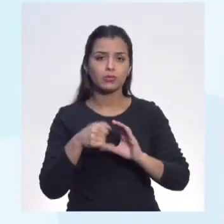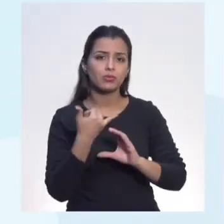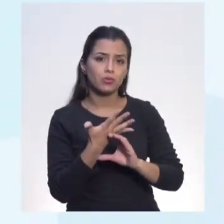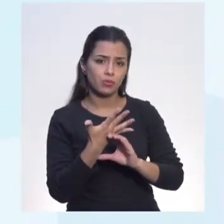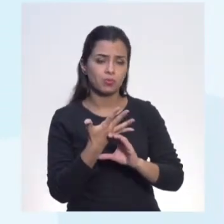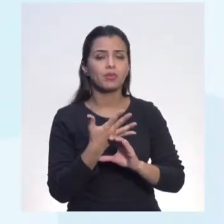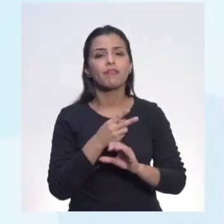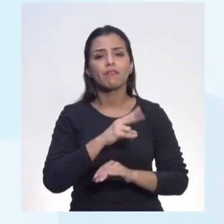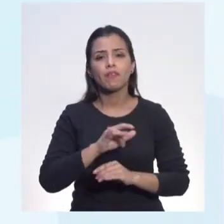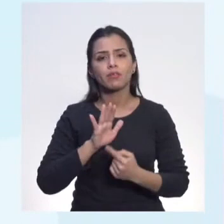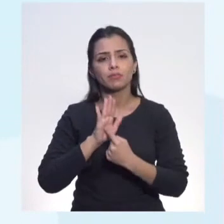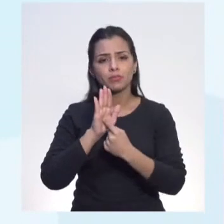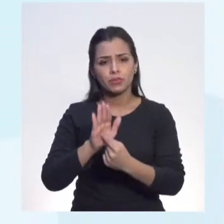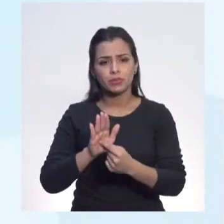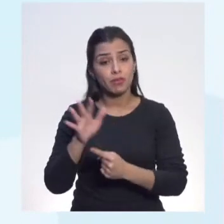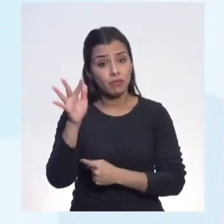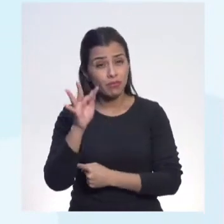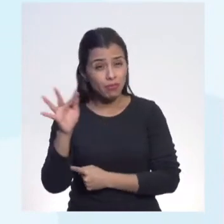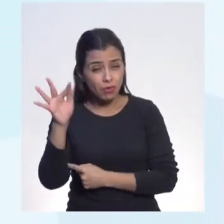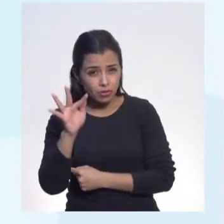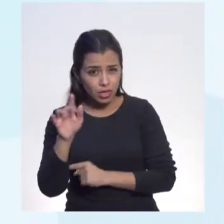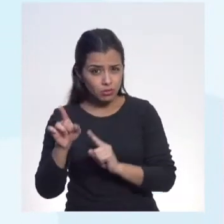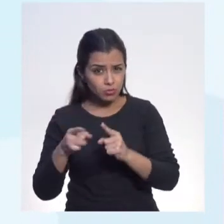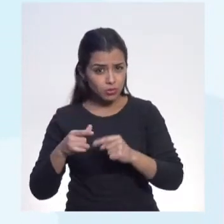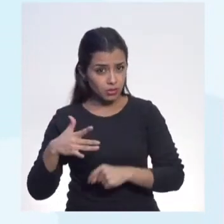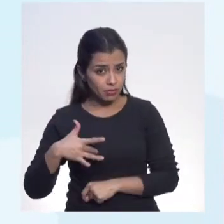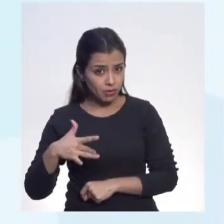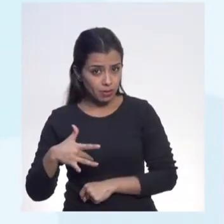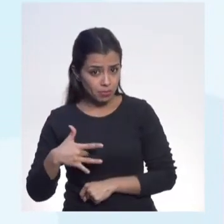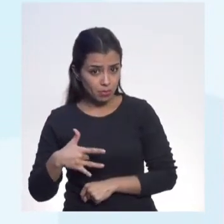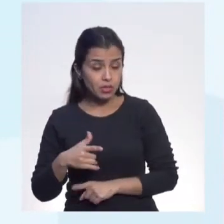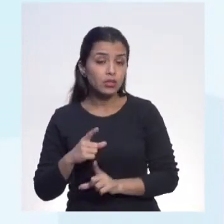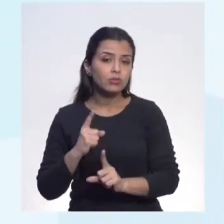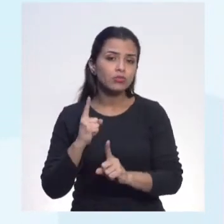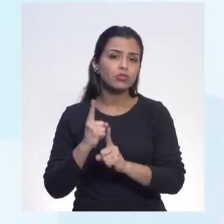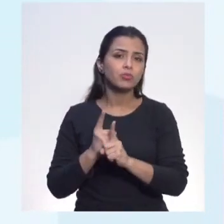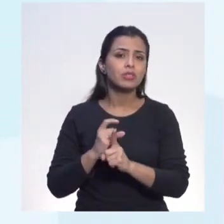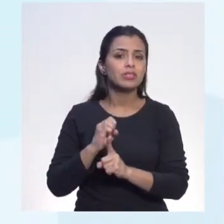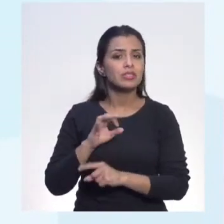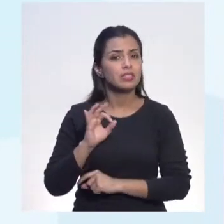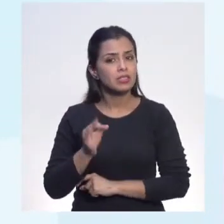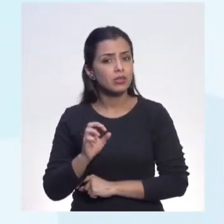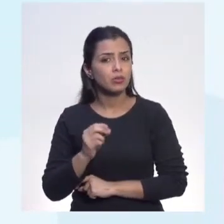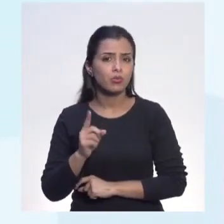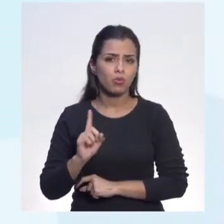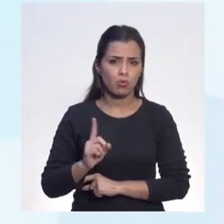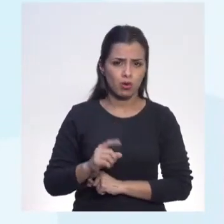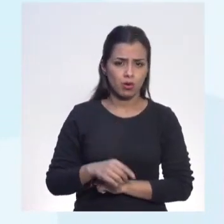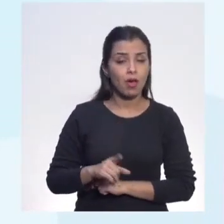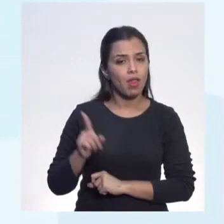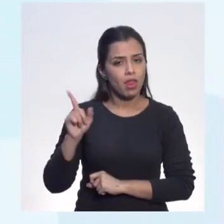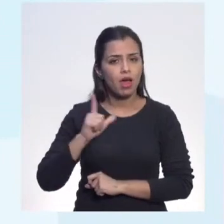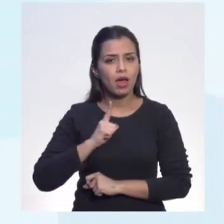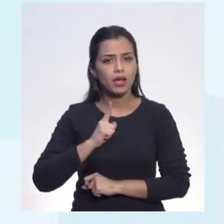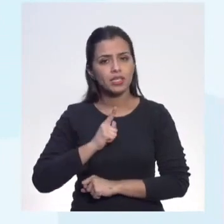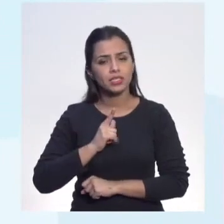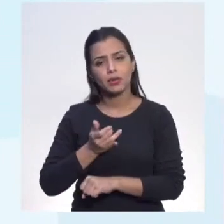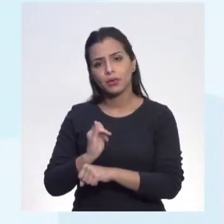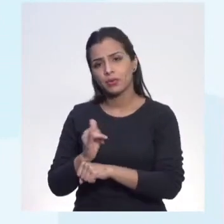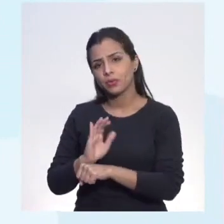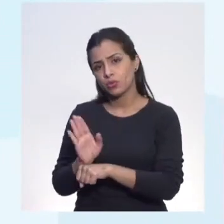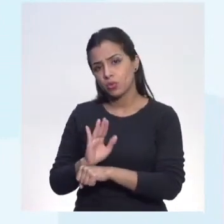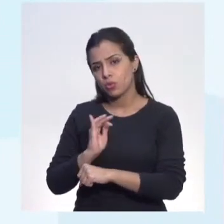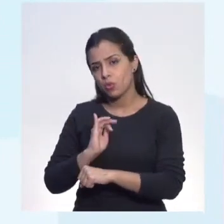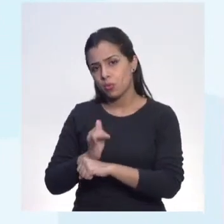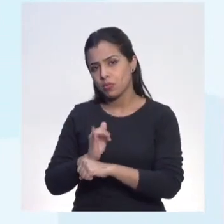aparecer, tá? Faculdade de música vale a pena? Descubra como tomar a decisão certa. E lá aparece uma espécie de documentáriozinho, pequenininho, onde você pode ter